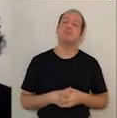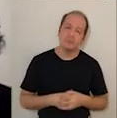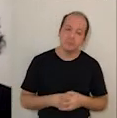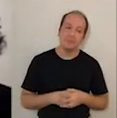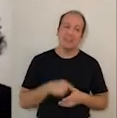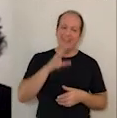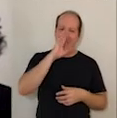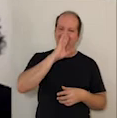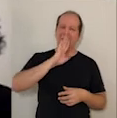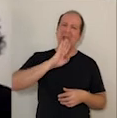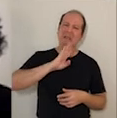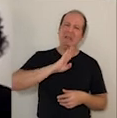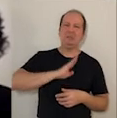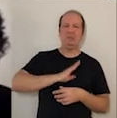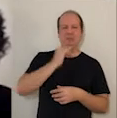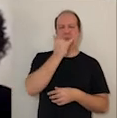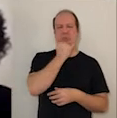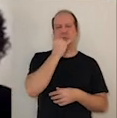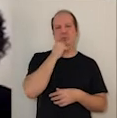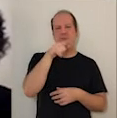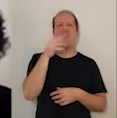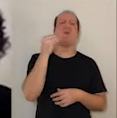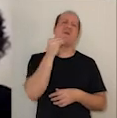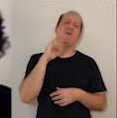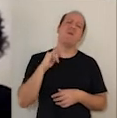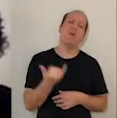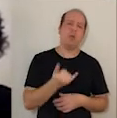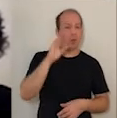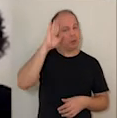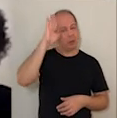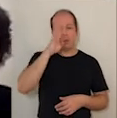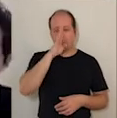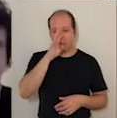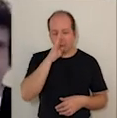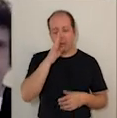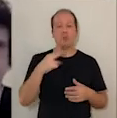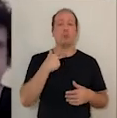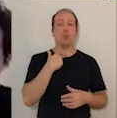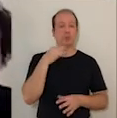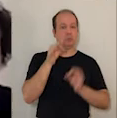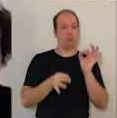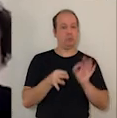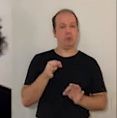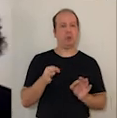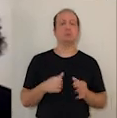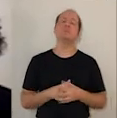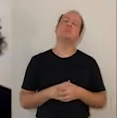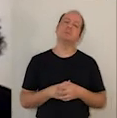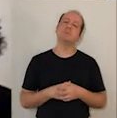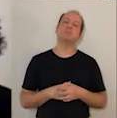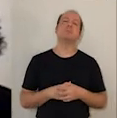acusar, seu xinope olhento? Leone, está ofendendo o decoro do tribunal. O que lhe disse,